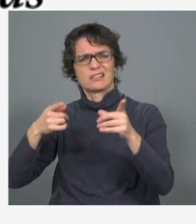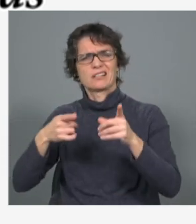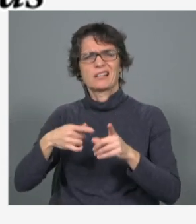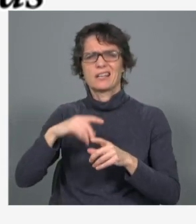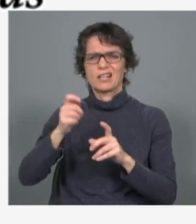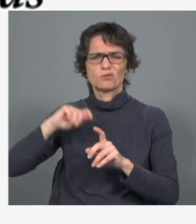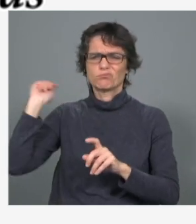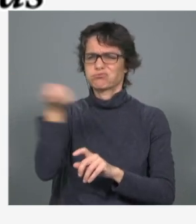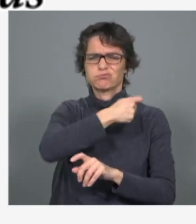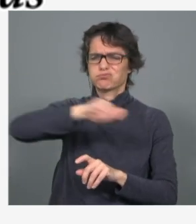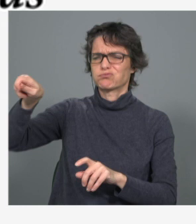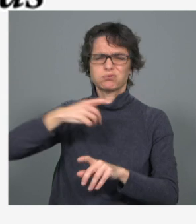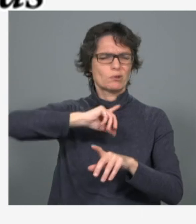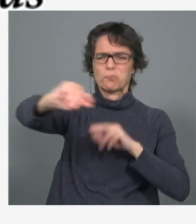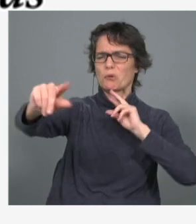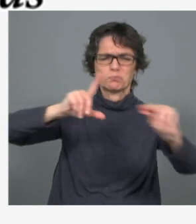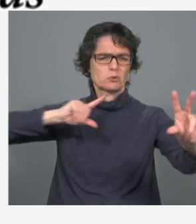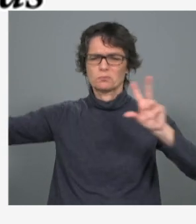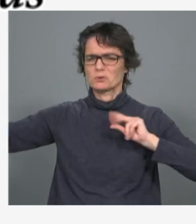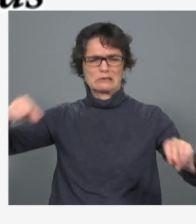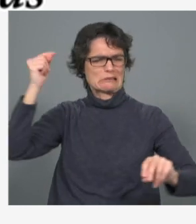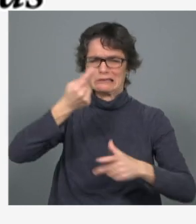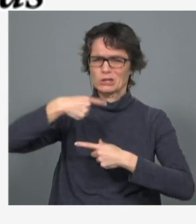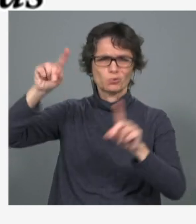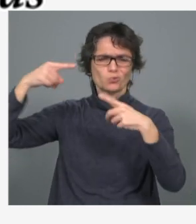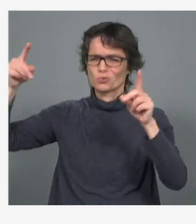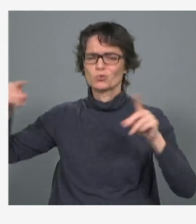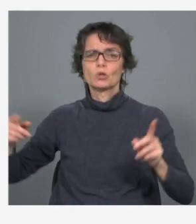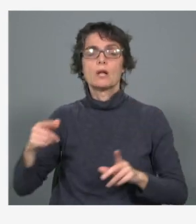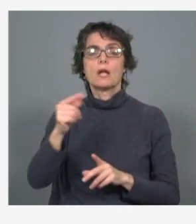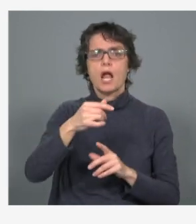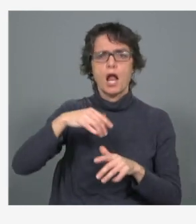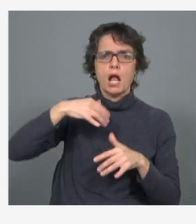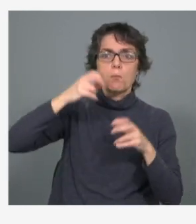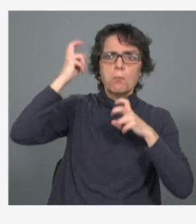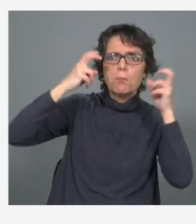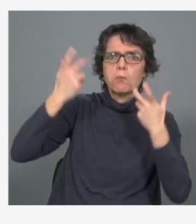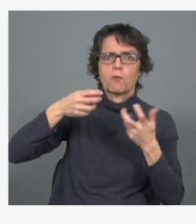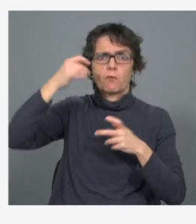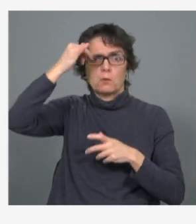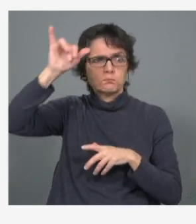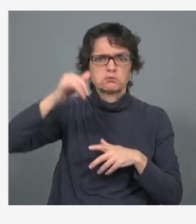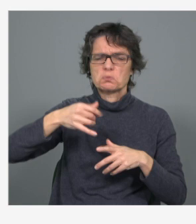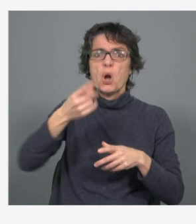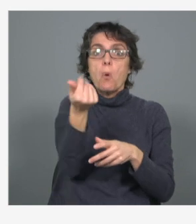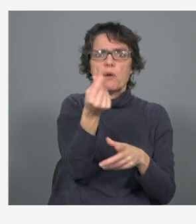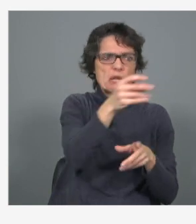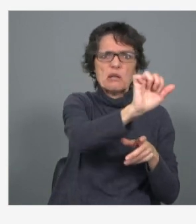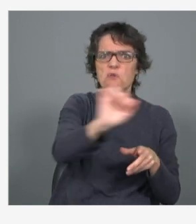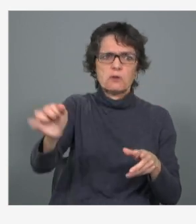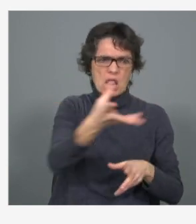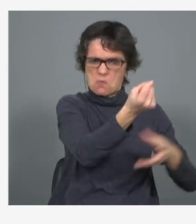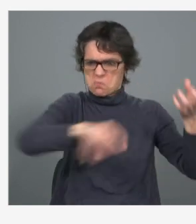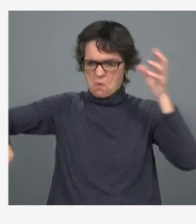e expulsou-os a todos do templo. Com as ovelhas e os bois, deitou por terra o dinheiro dos cambistas